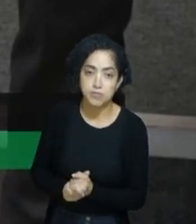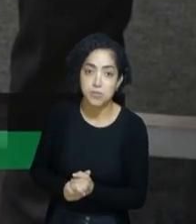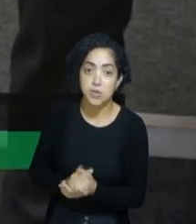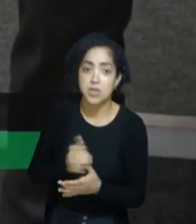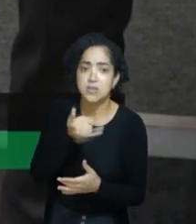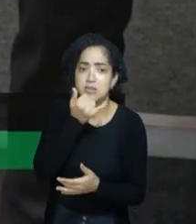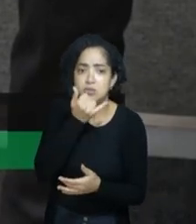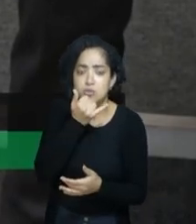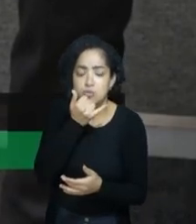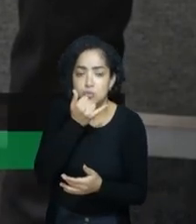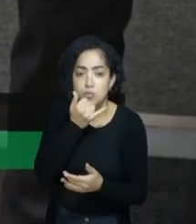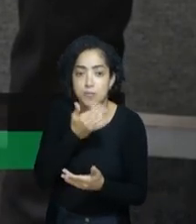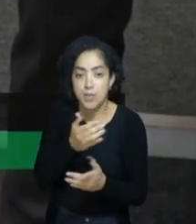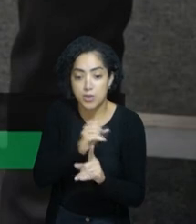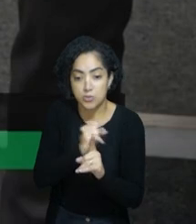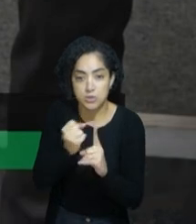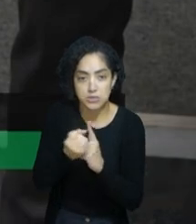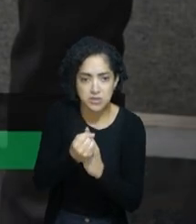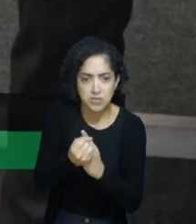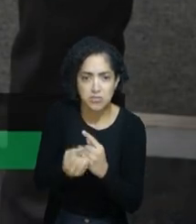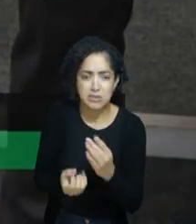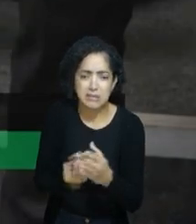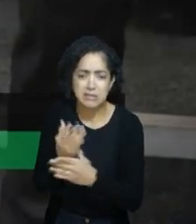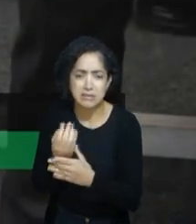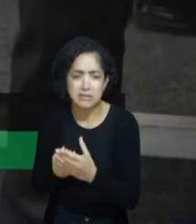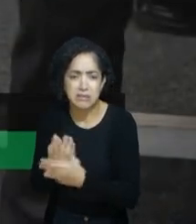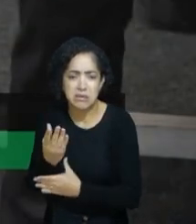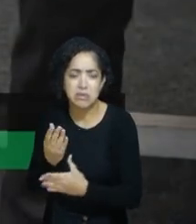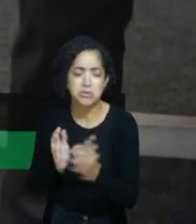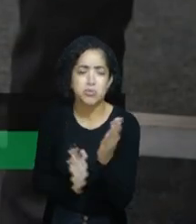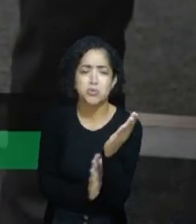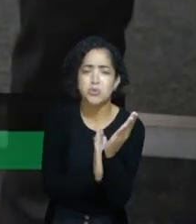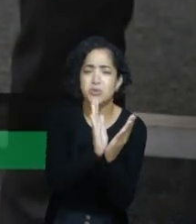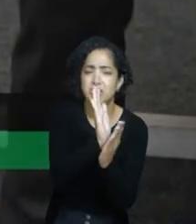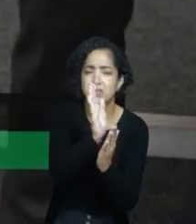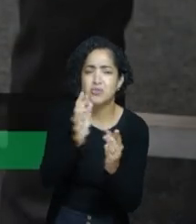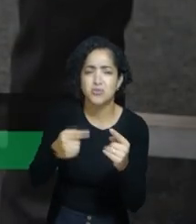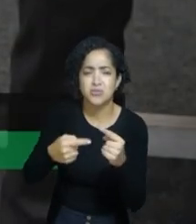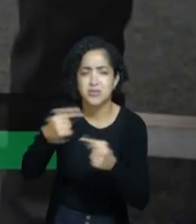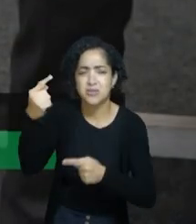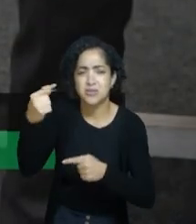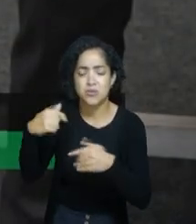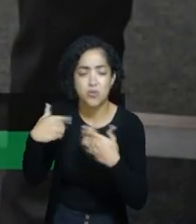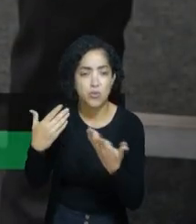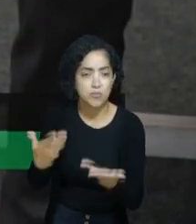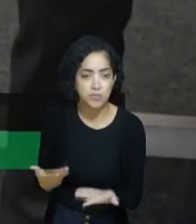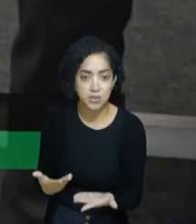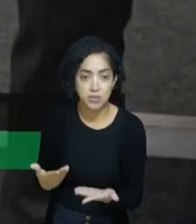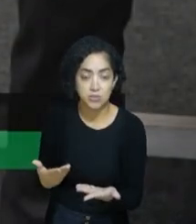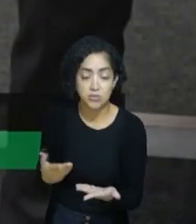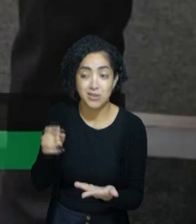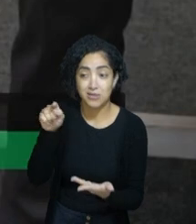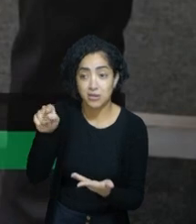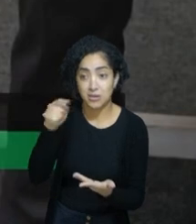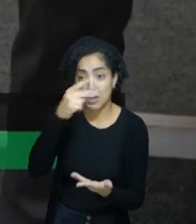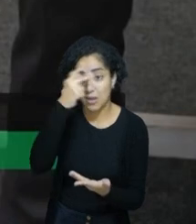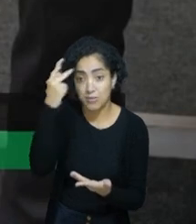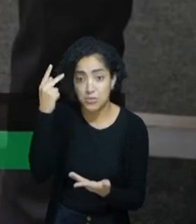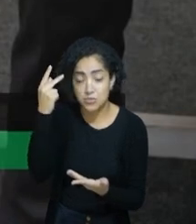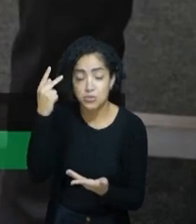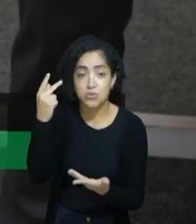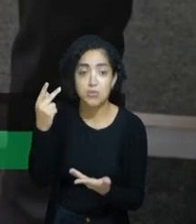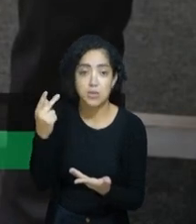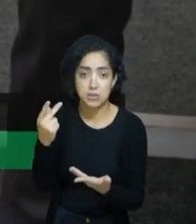com a sociedade por ficar criando tecnicalidade burocracias que são incompreensíveis e o cidadão lá realmente tem razão